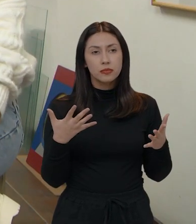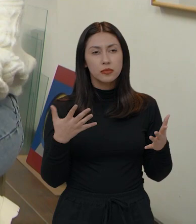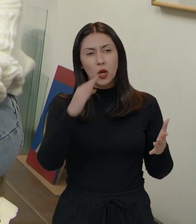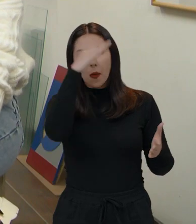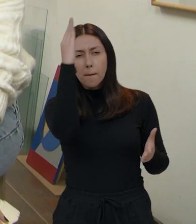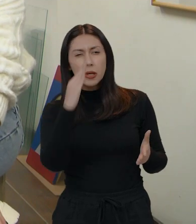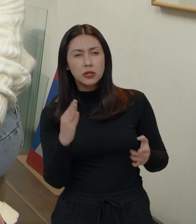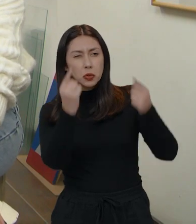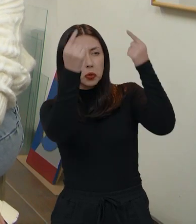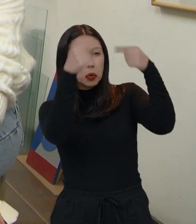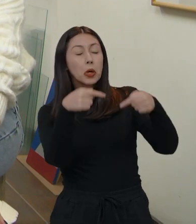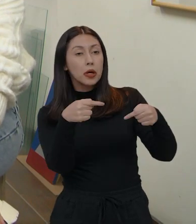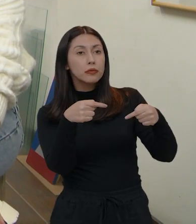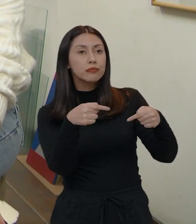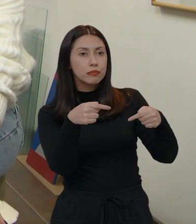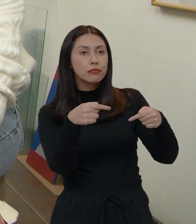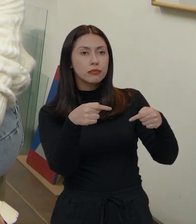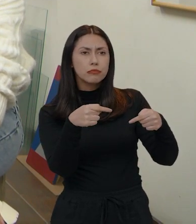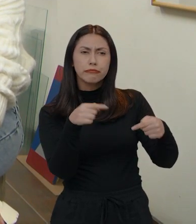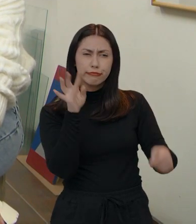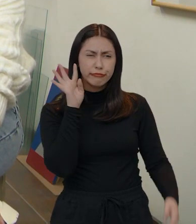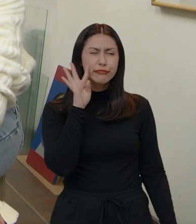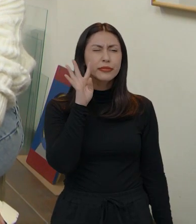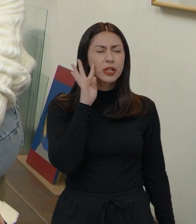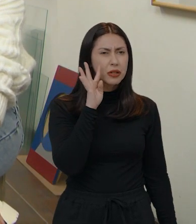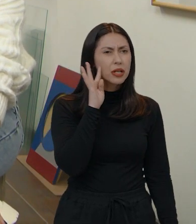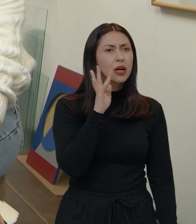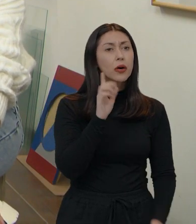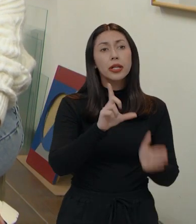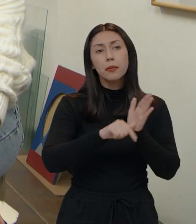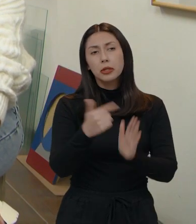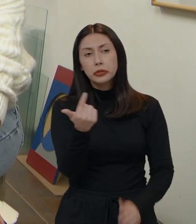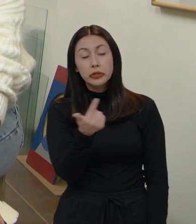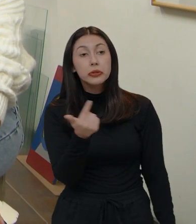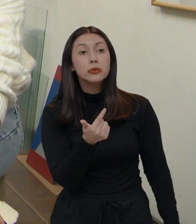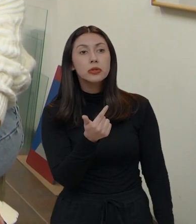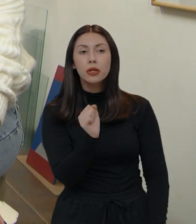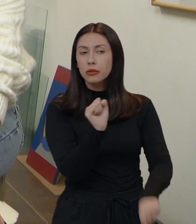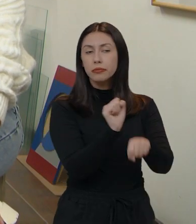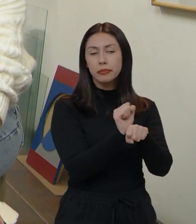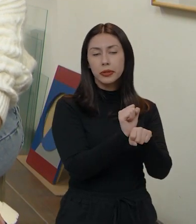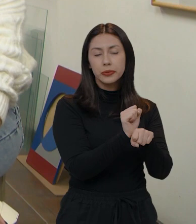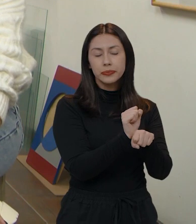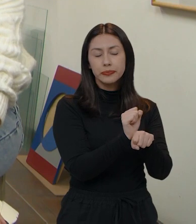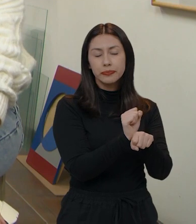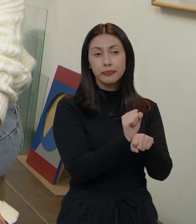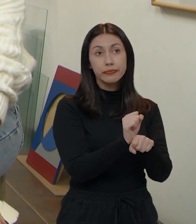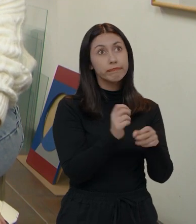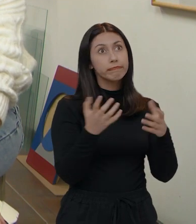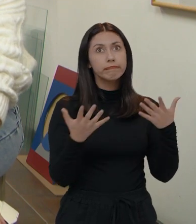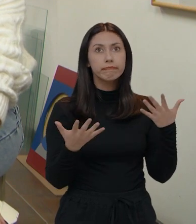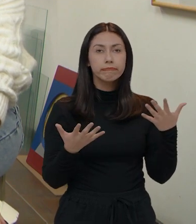O Brasil todo concorreu, foi muito, muito, muito bacana. Depois teve a segunda, aí parou.